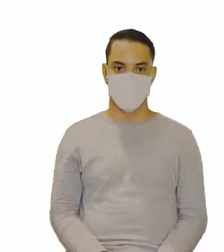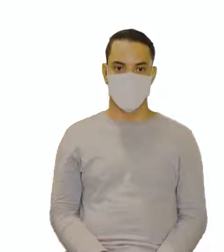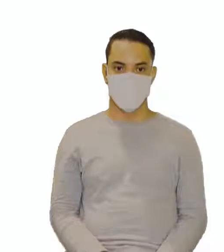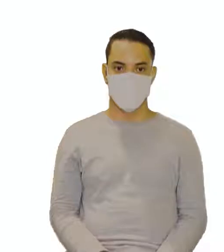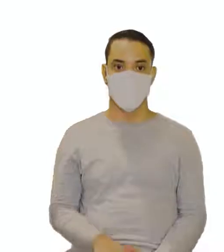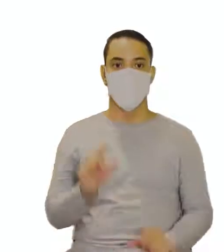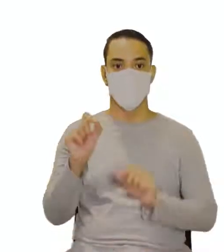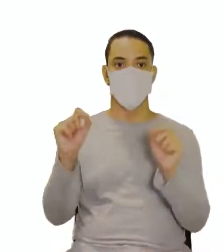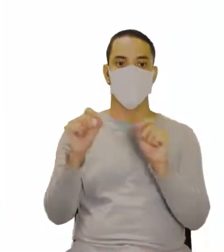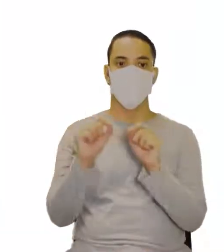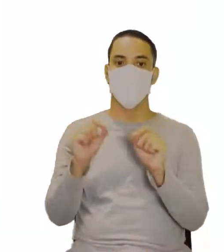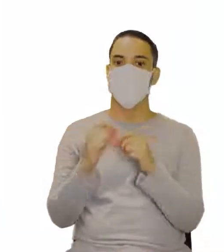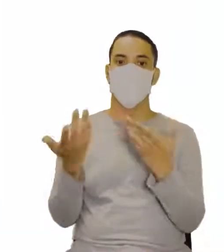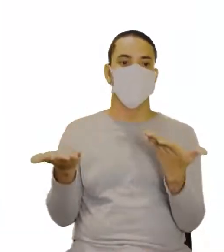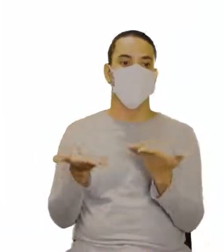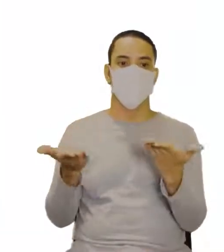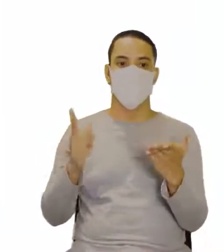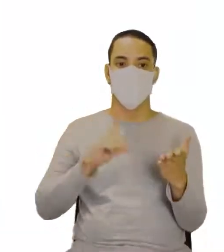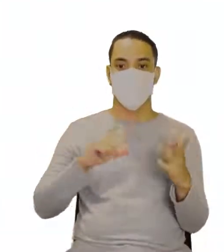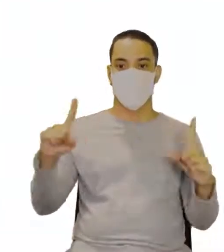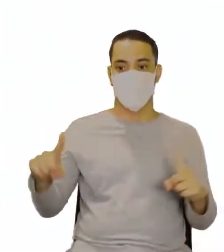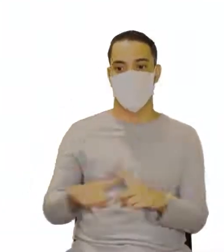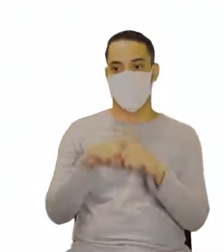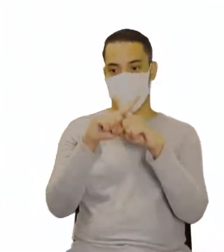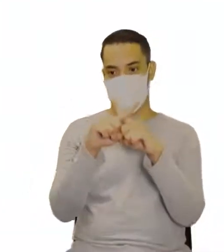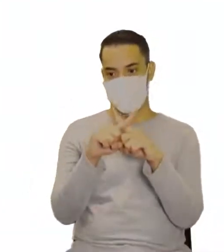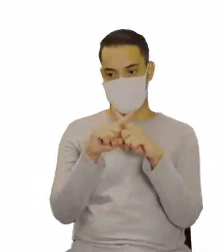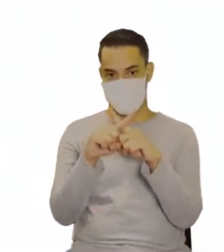podemos fazer. Nós vamos multiplicar aqui.